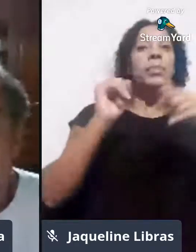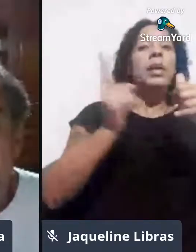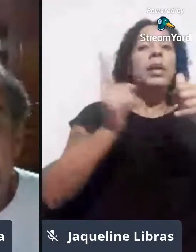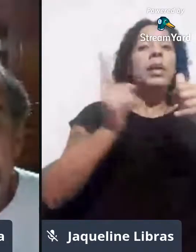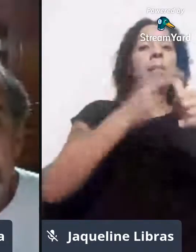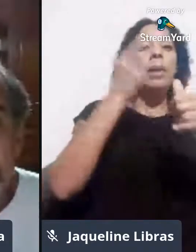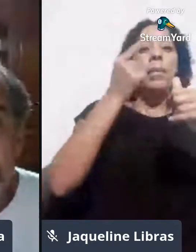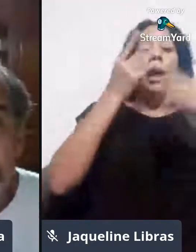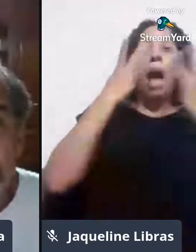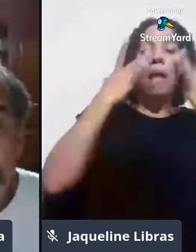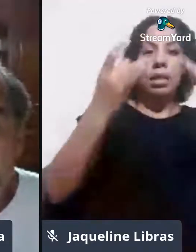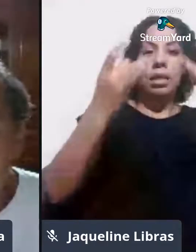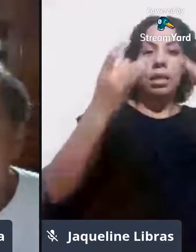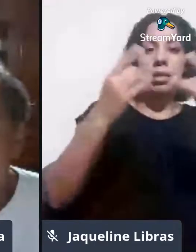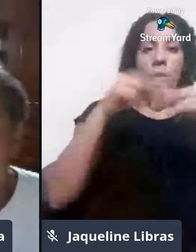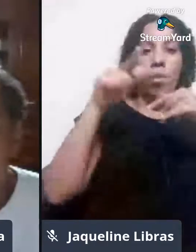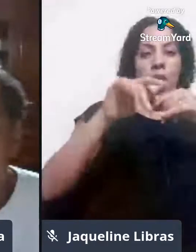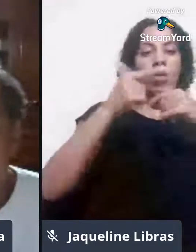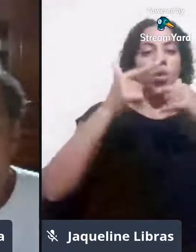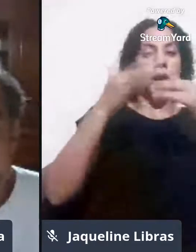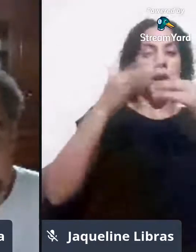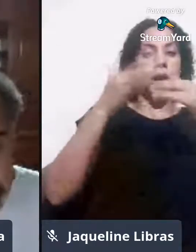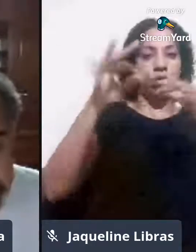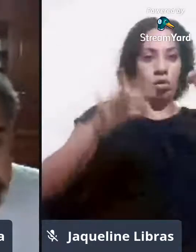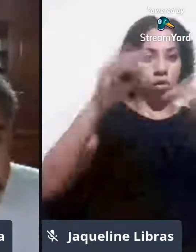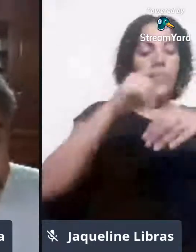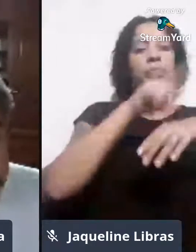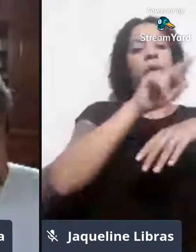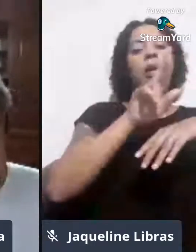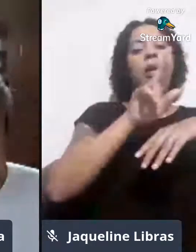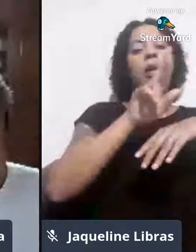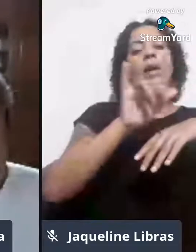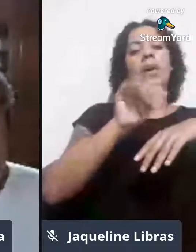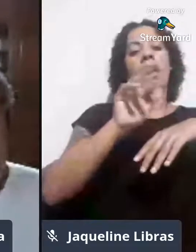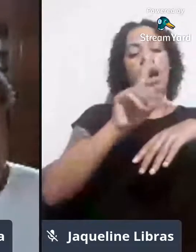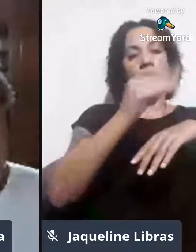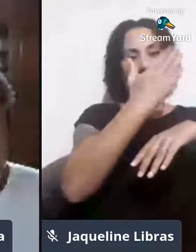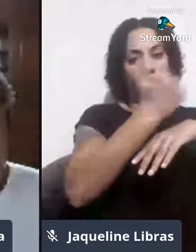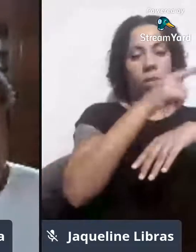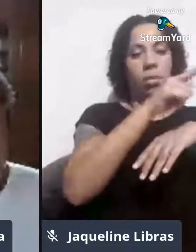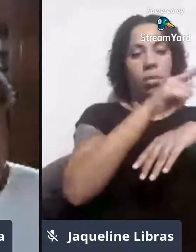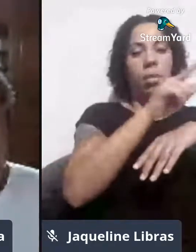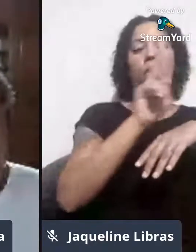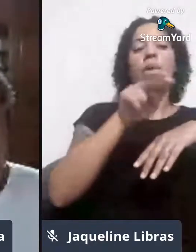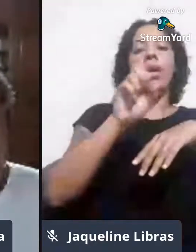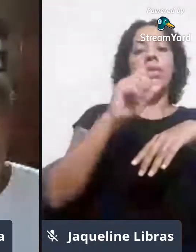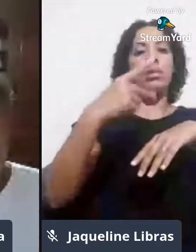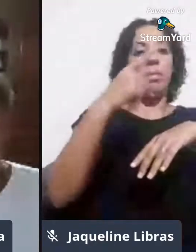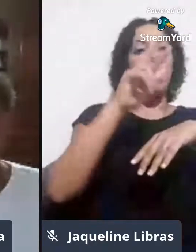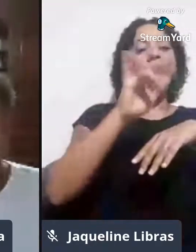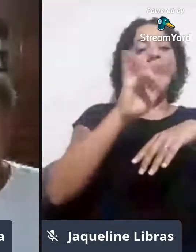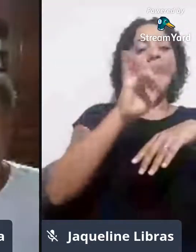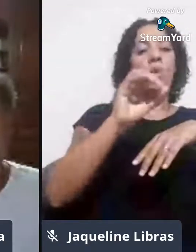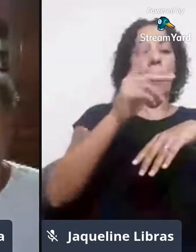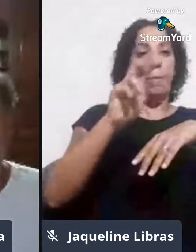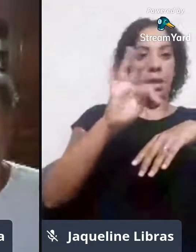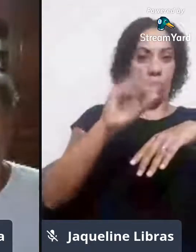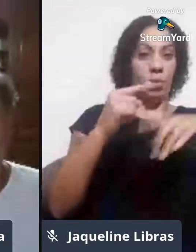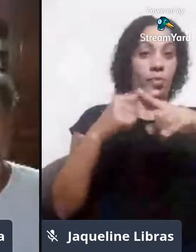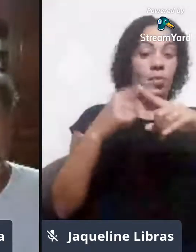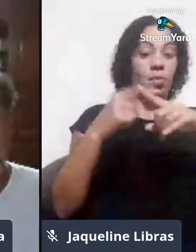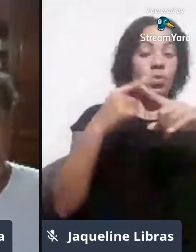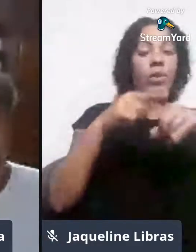foi o nosso colega Ricardo Scucuglia, da UNESP de Rio Preto. Ou seja, a ideia de que o professor é